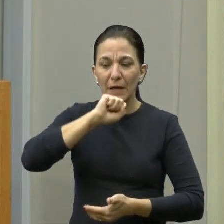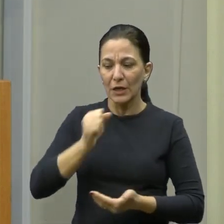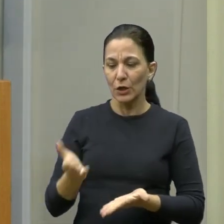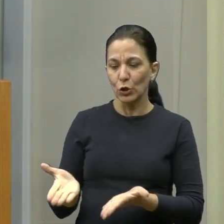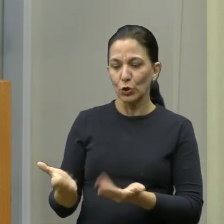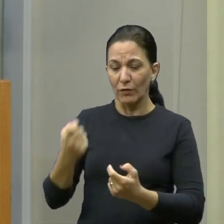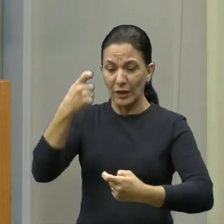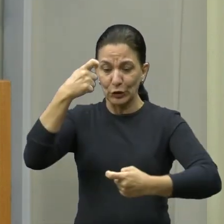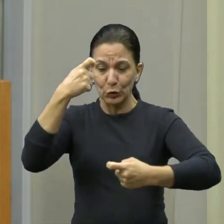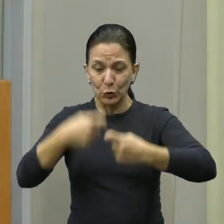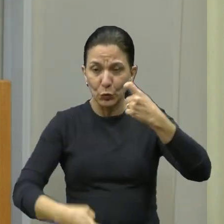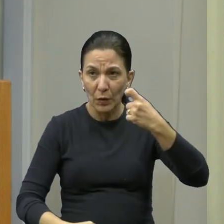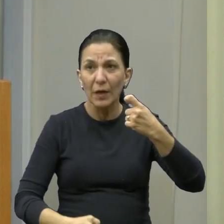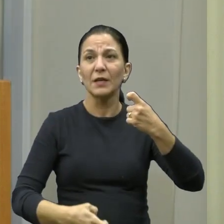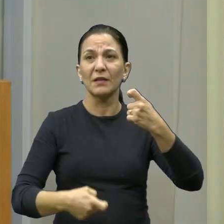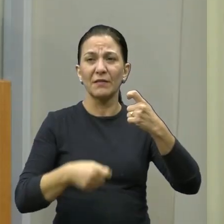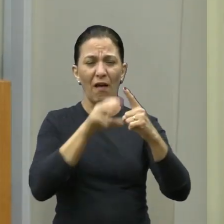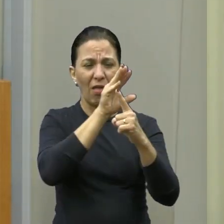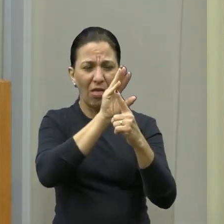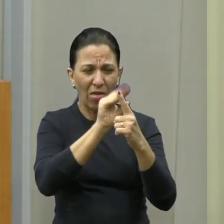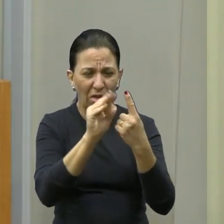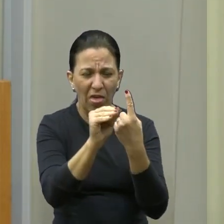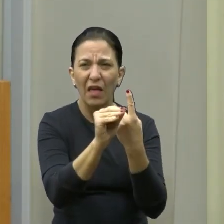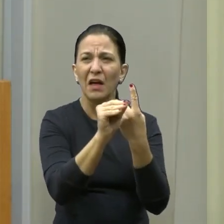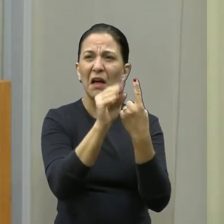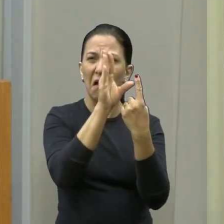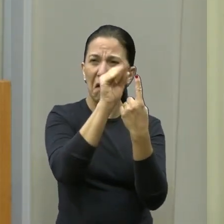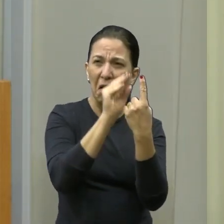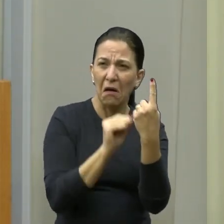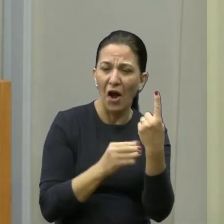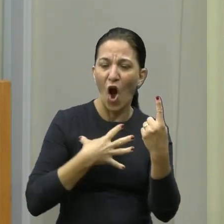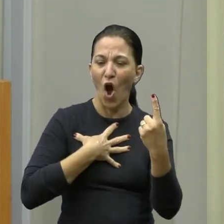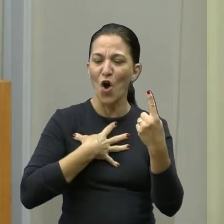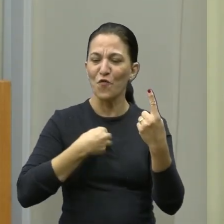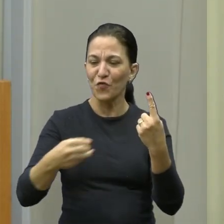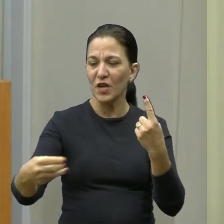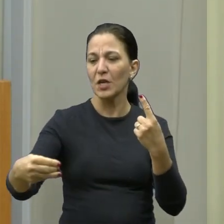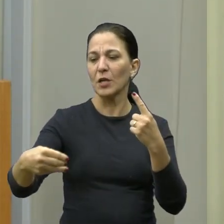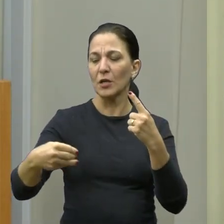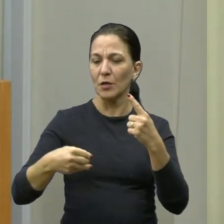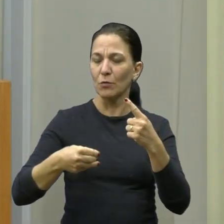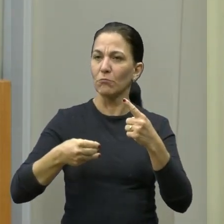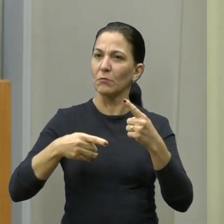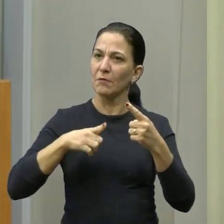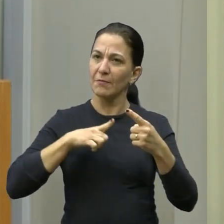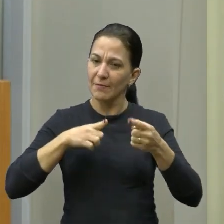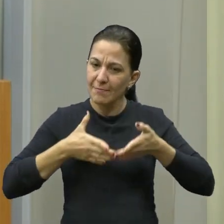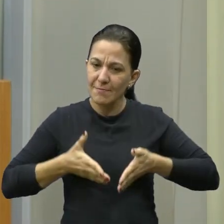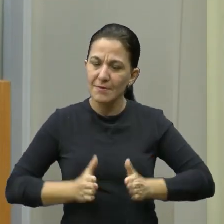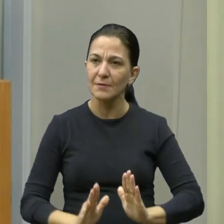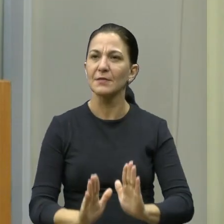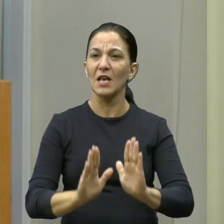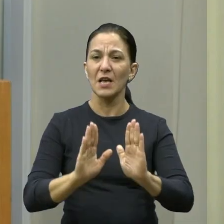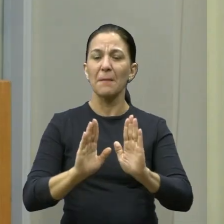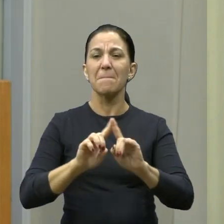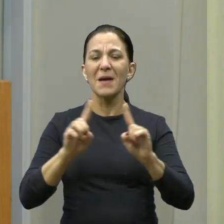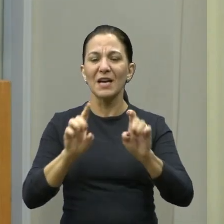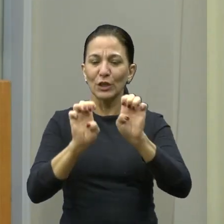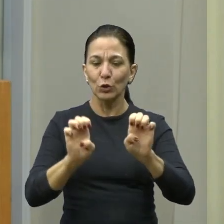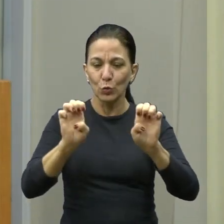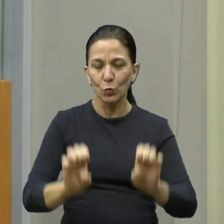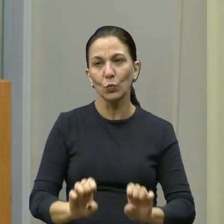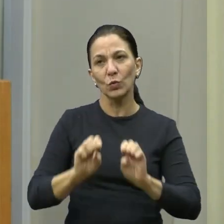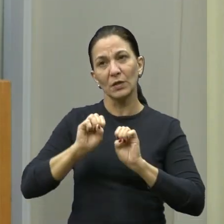adolescentes estupradas, violentadas, até o filho do seu estuprador, sem estrutura,